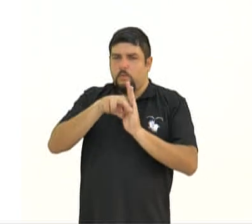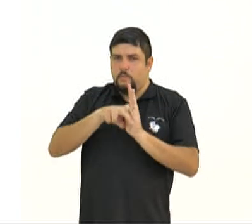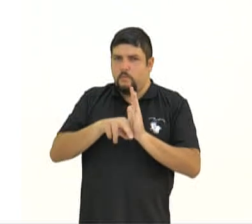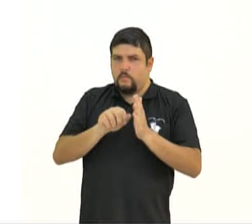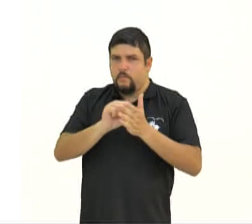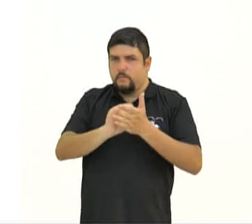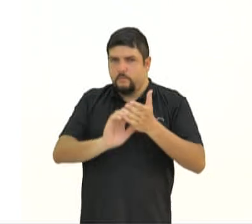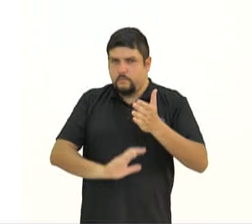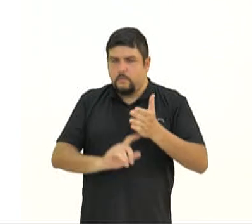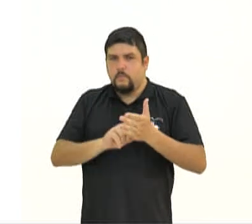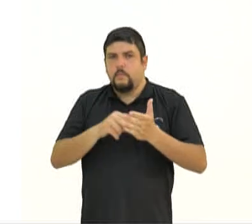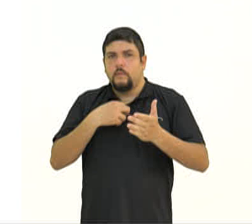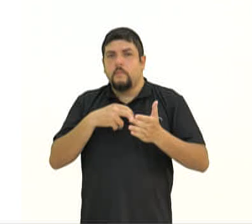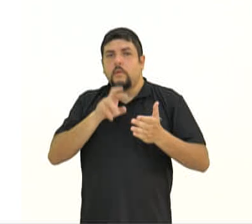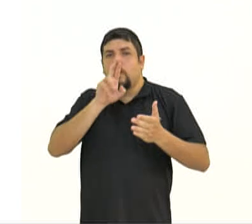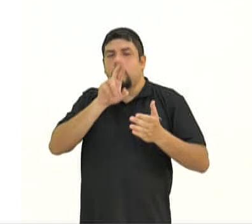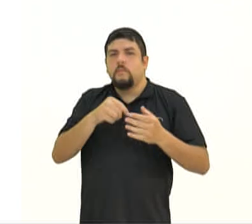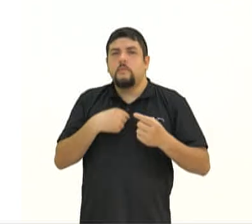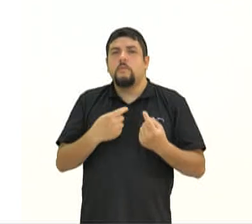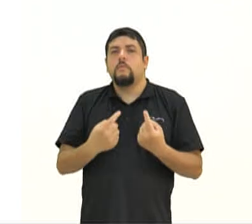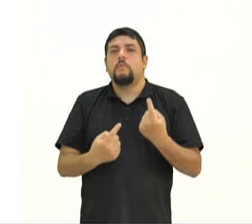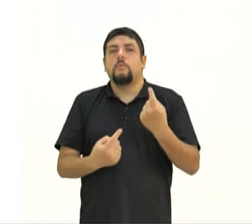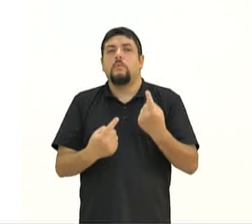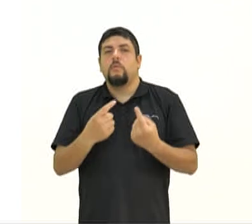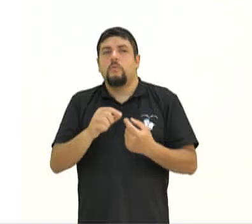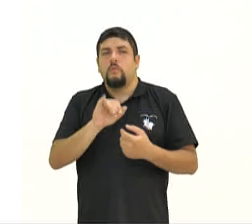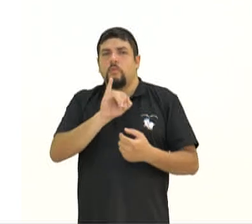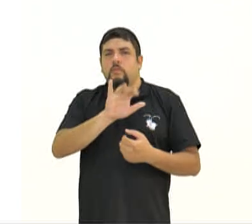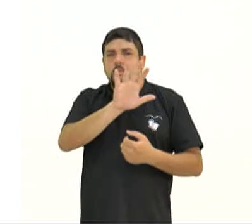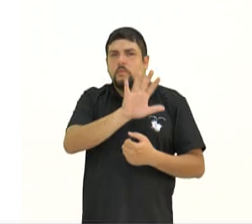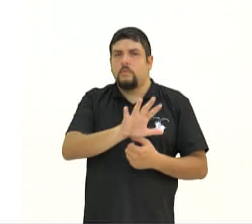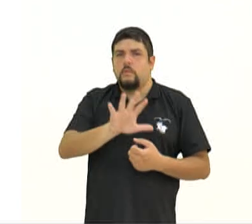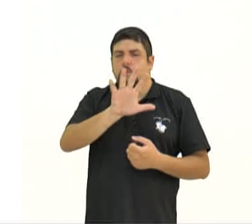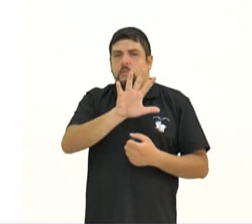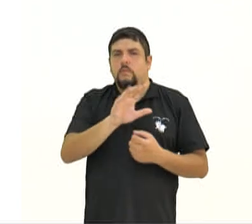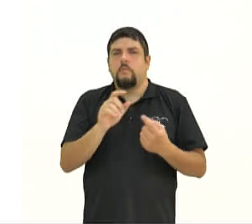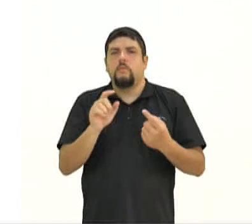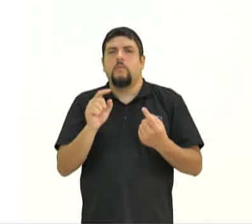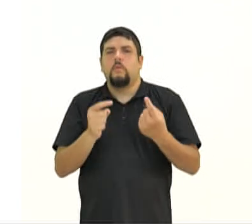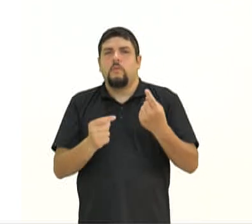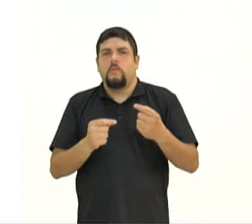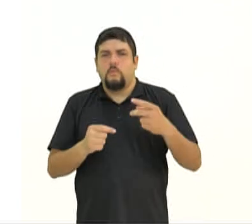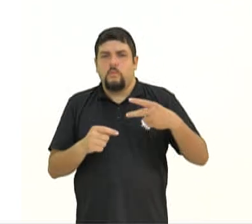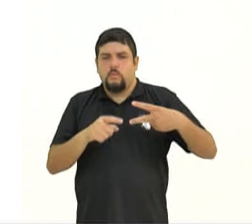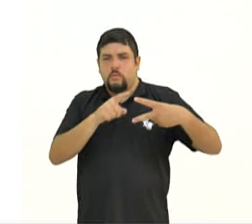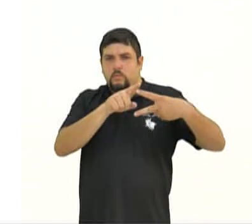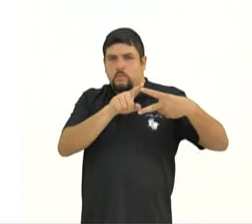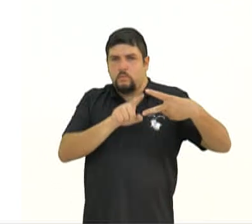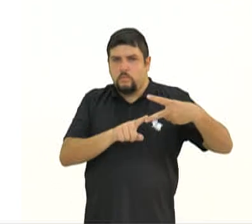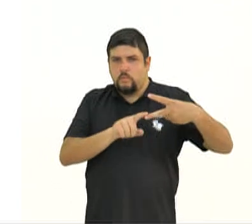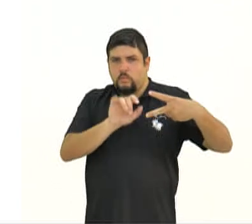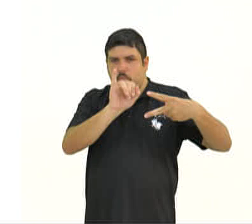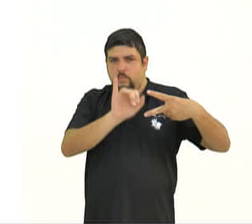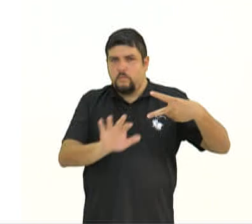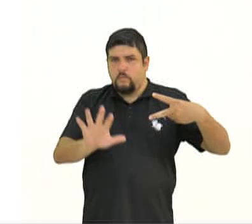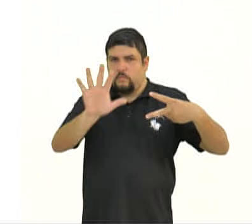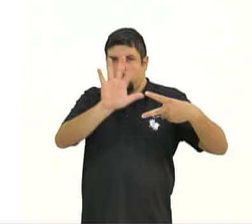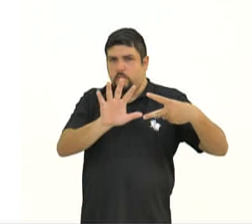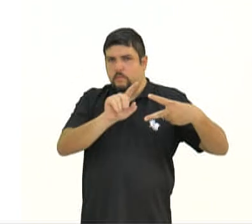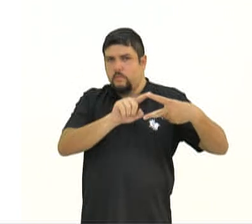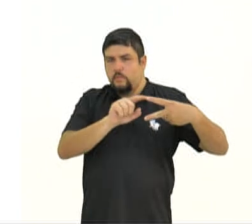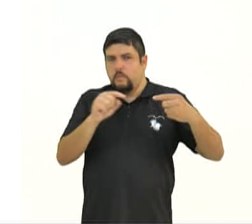e señala qual destas imagens, qual das duas, né, representa